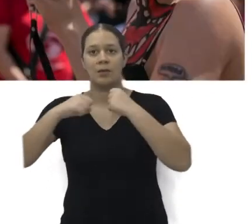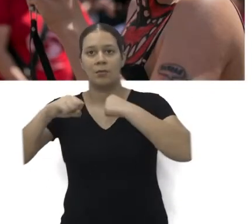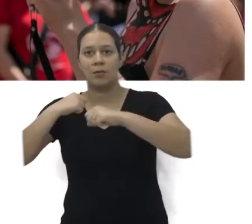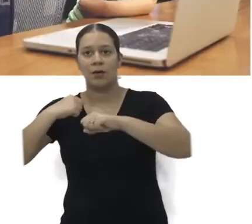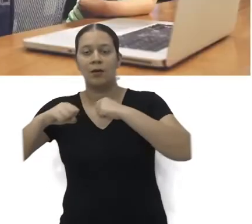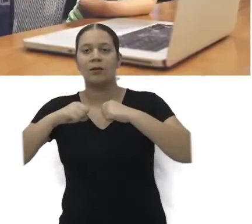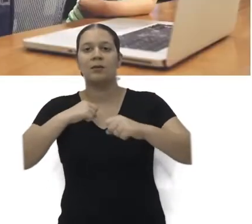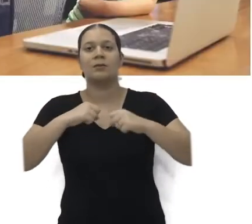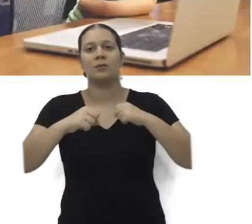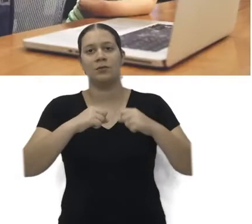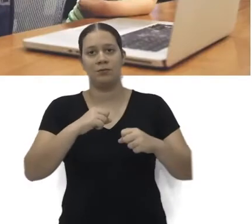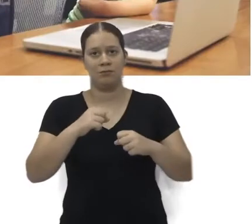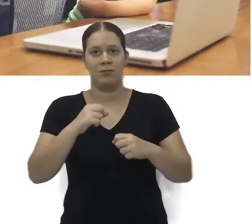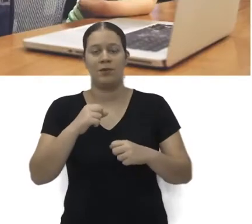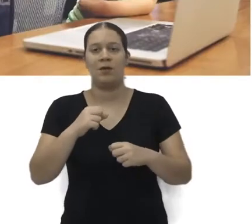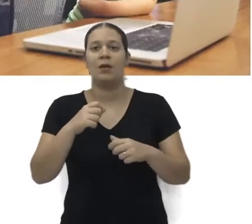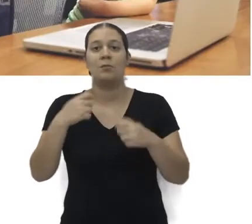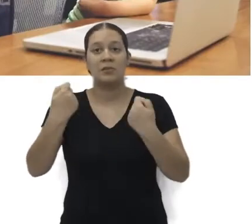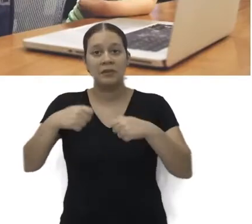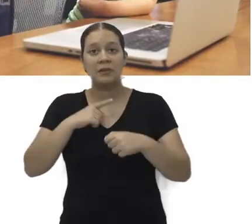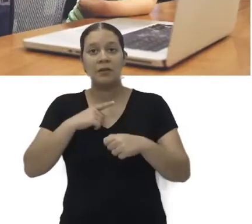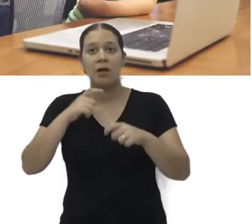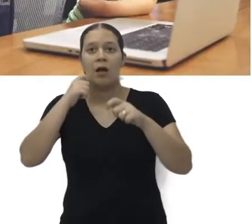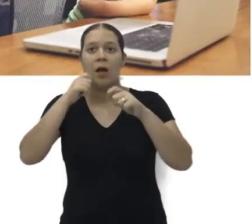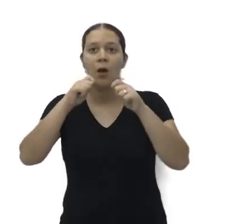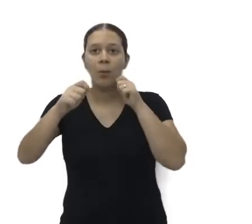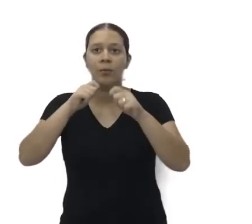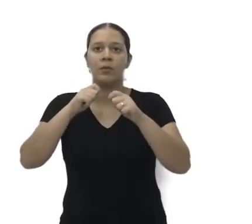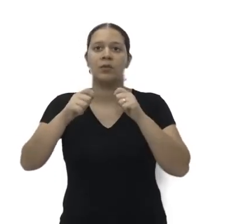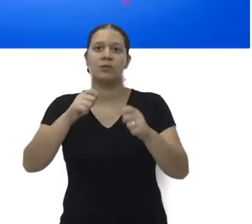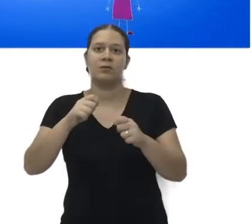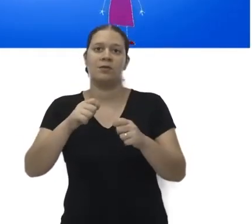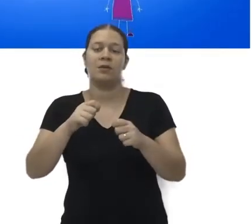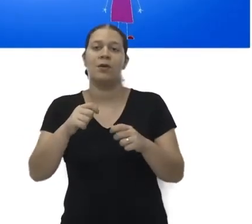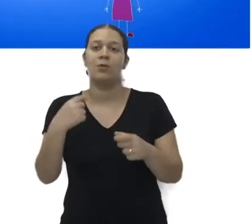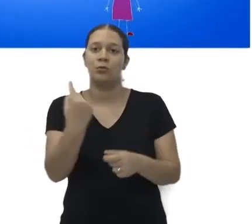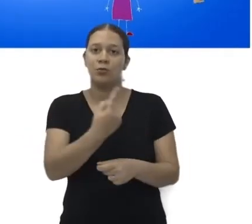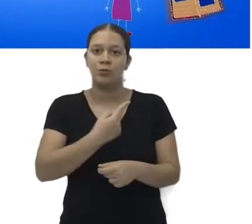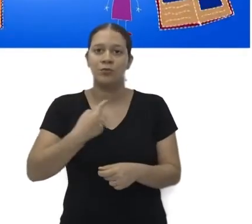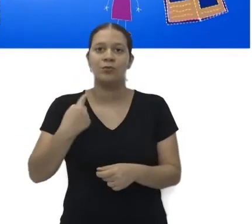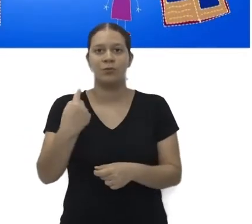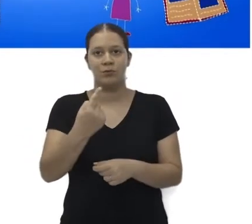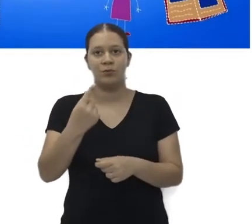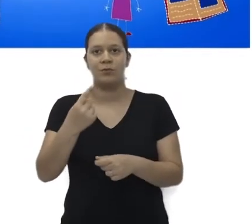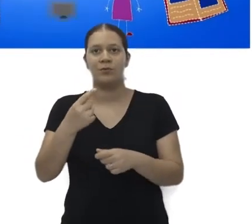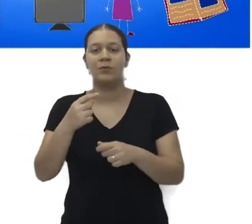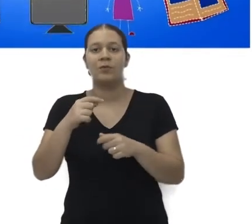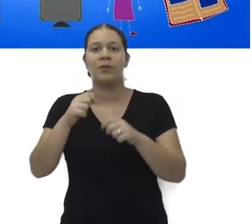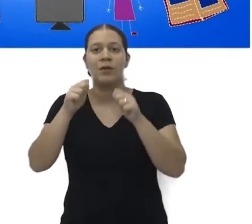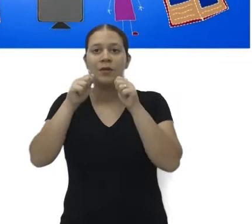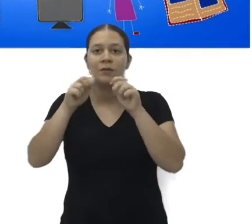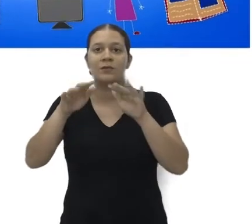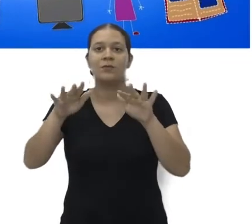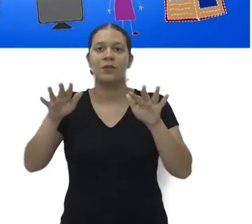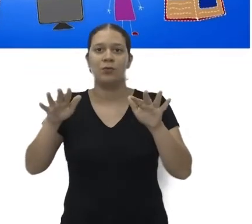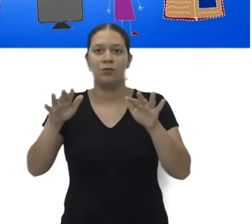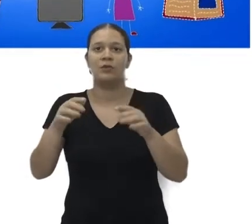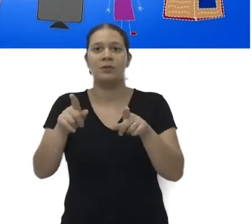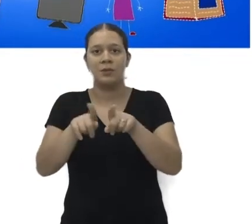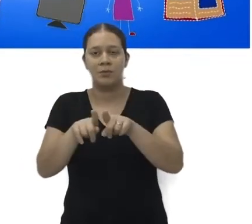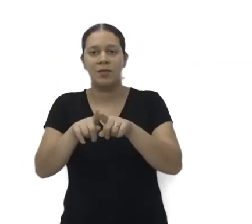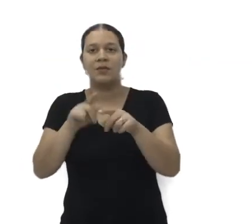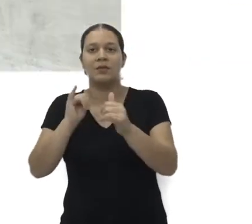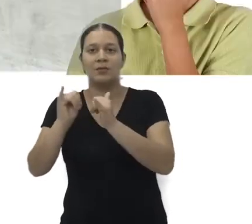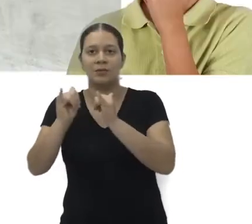ideias, considerar outras posições e argumentos contrários. Além de consumidores, podemos ser divulgadores de conteúdo